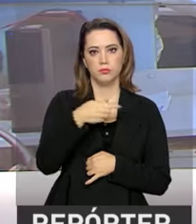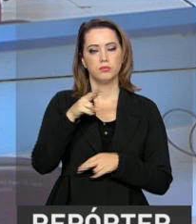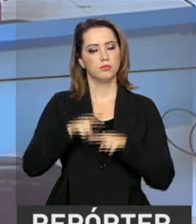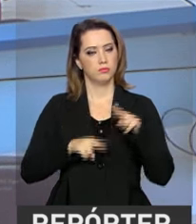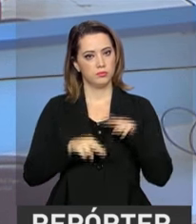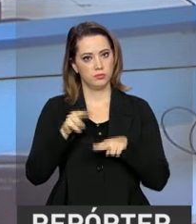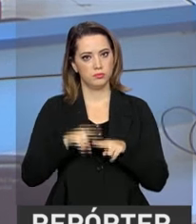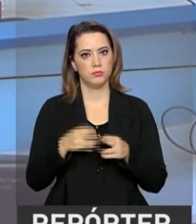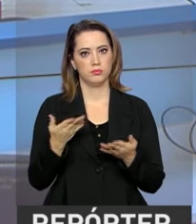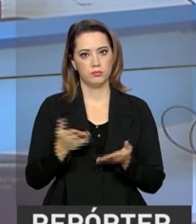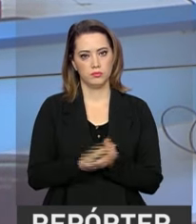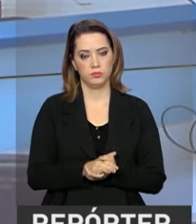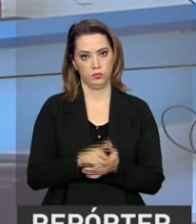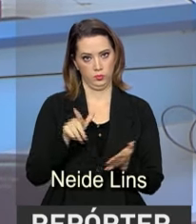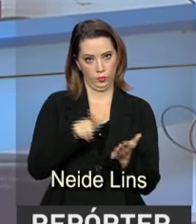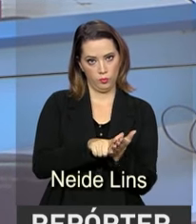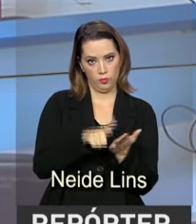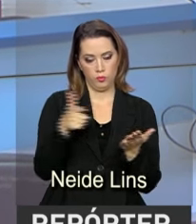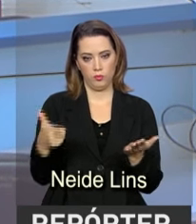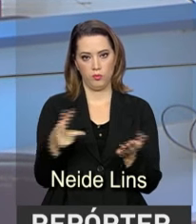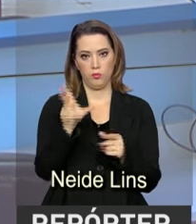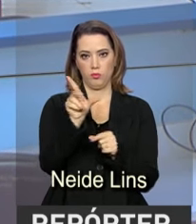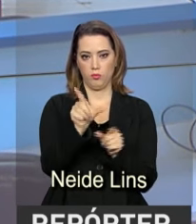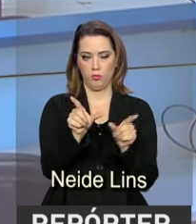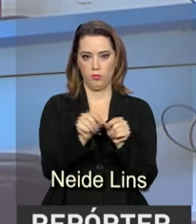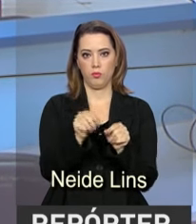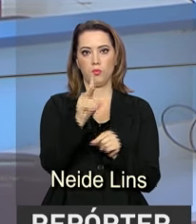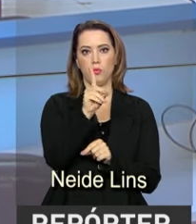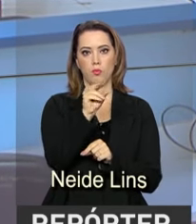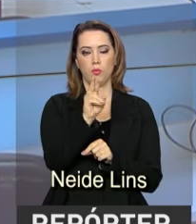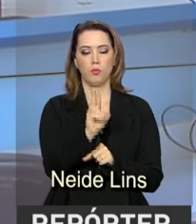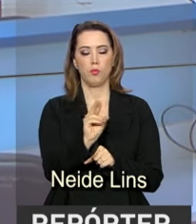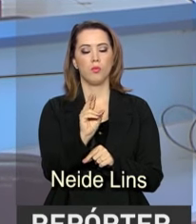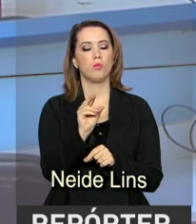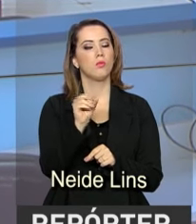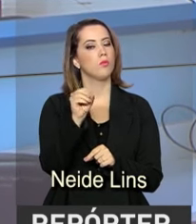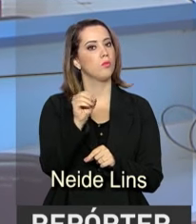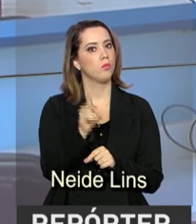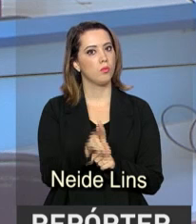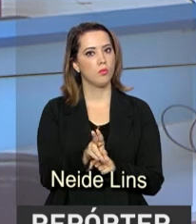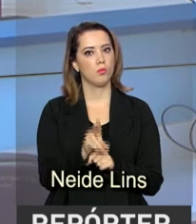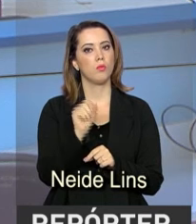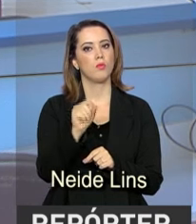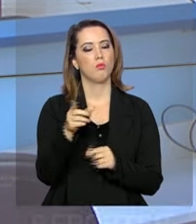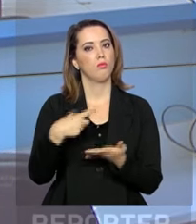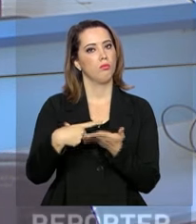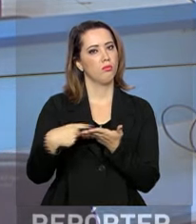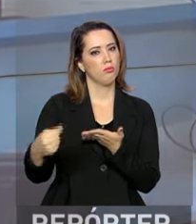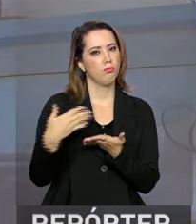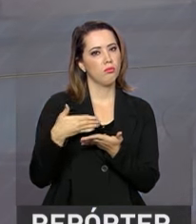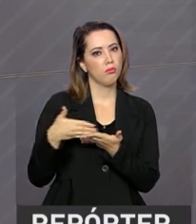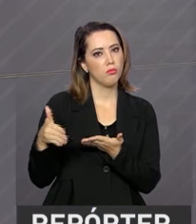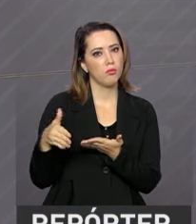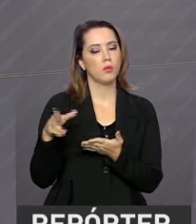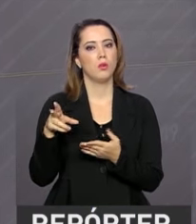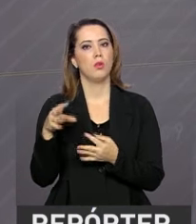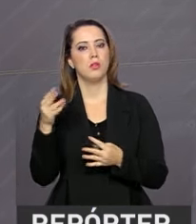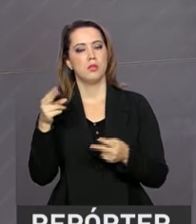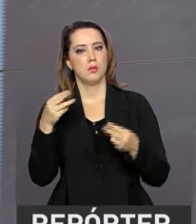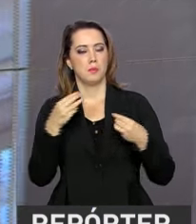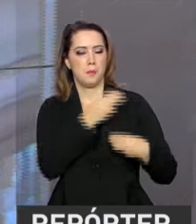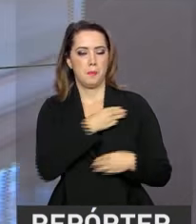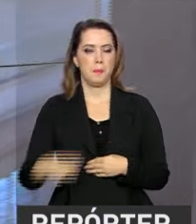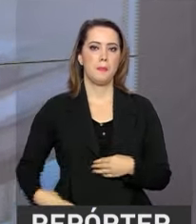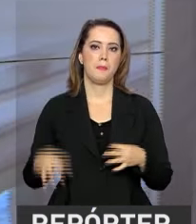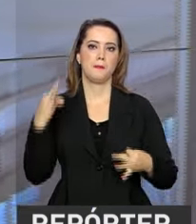junho. Foi publicada no Diário Oficial da União a exoneração de Henrique Eduardo Alves do cargo de ministro do Turismo. João Pedro